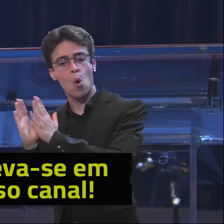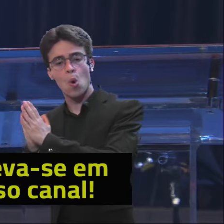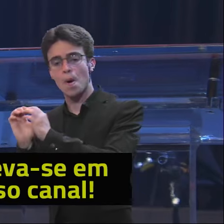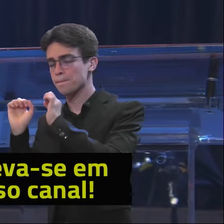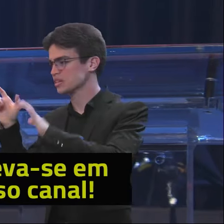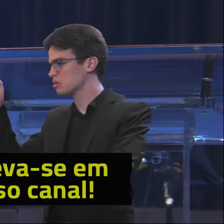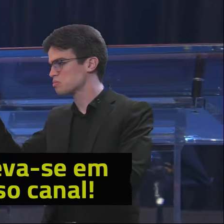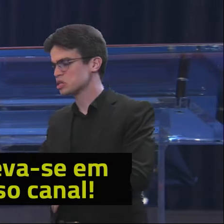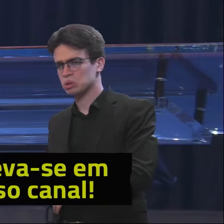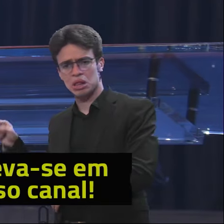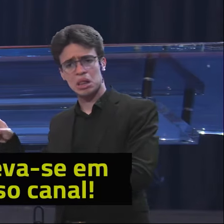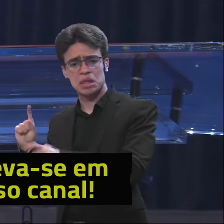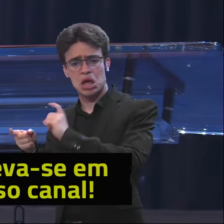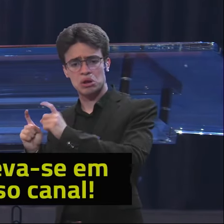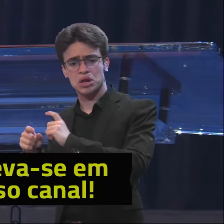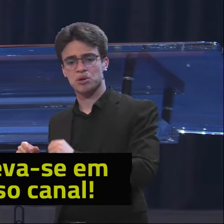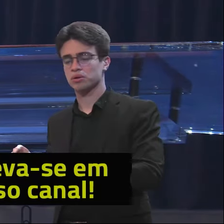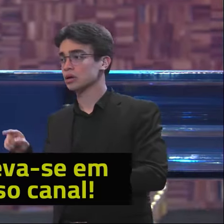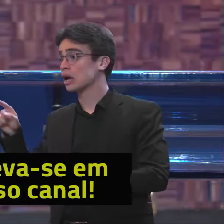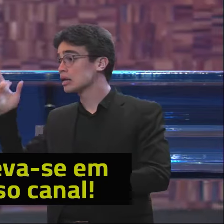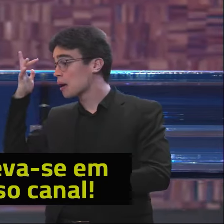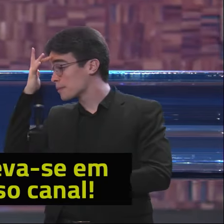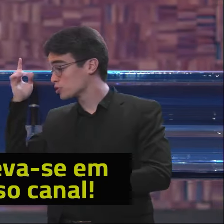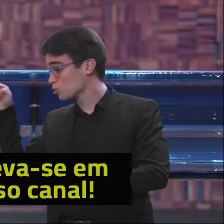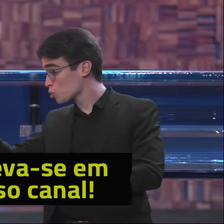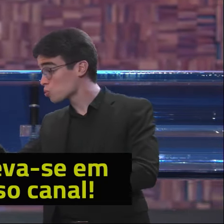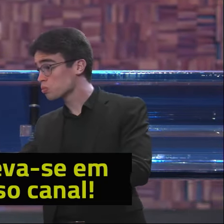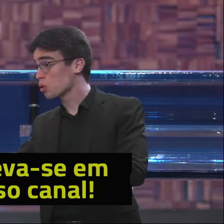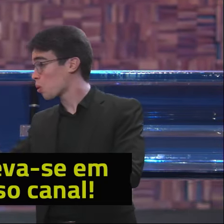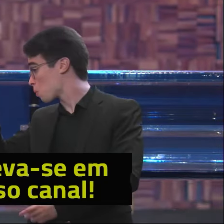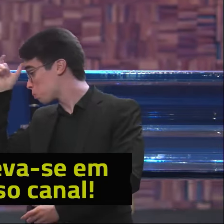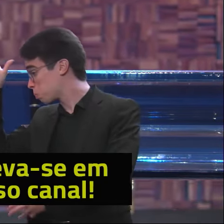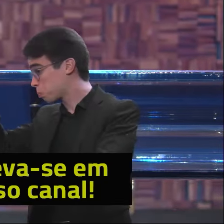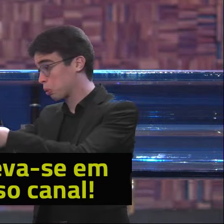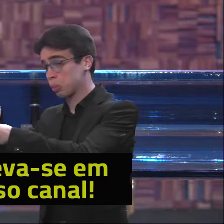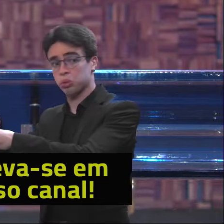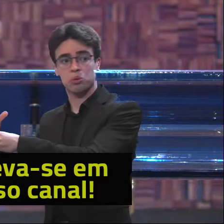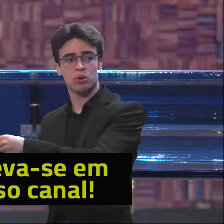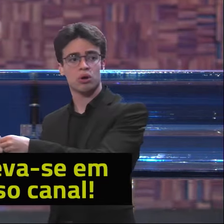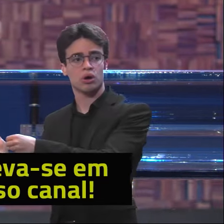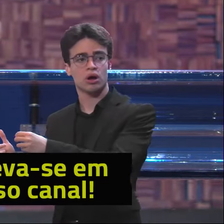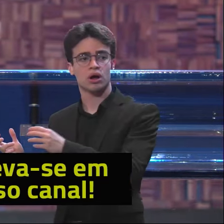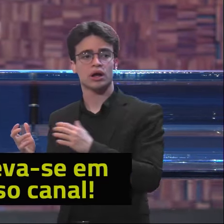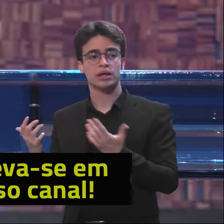oração. E essa pessoa fica possessa. E